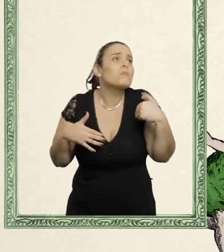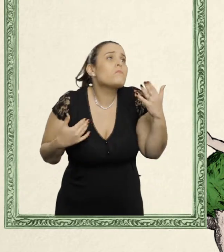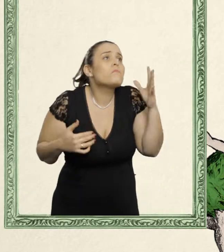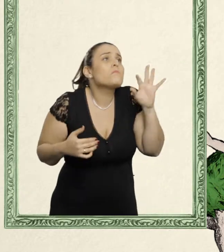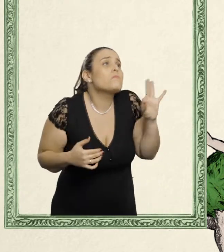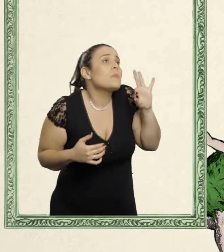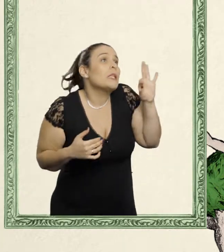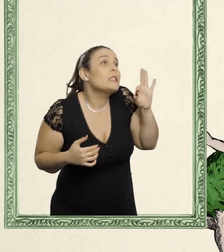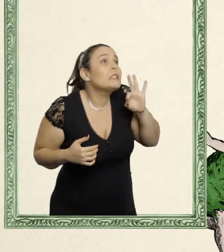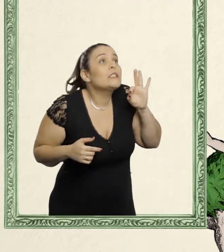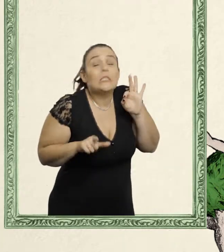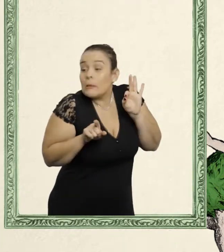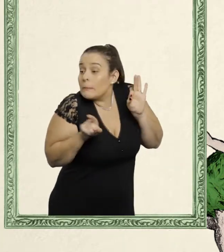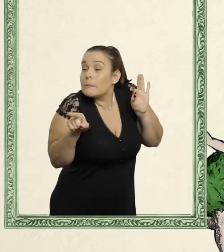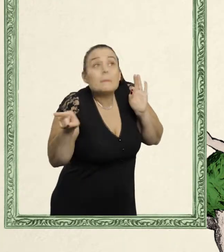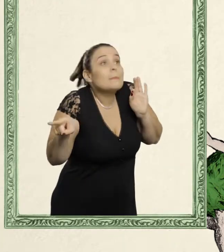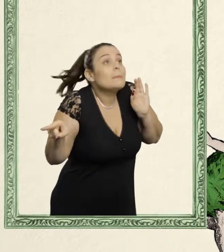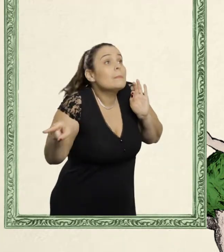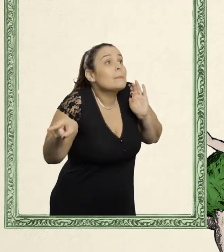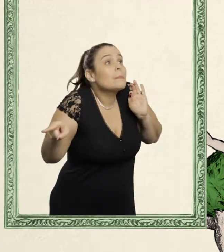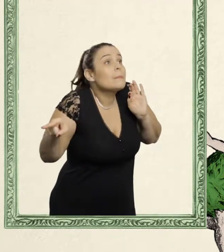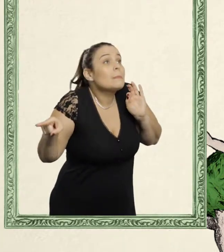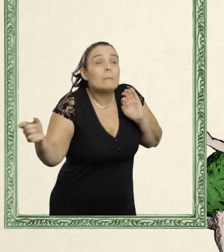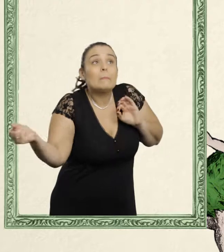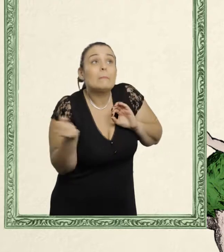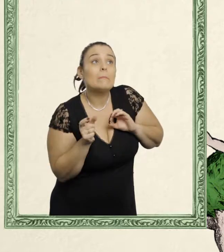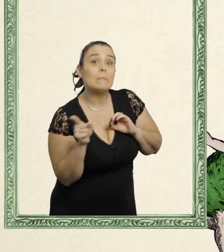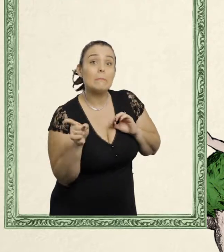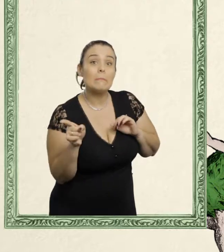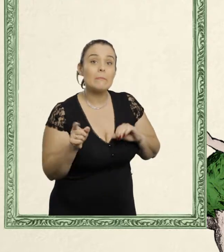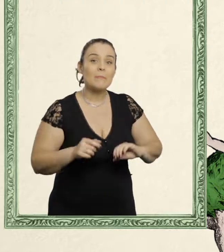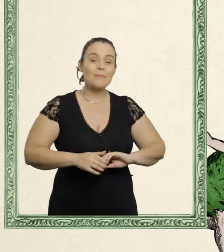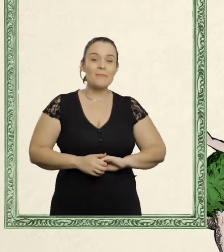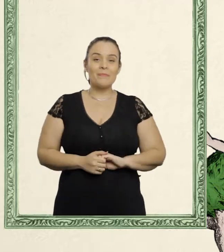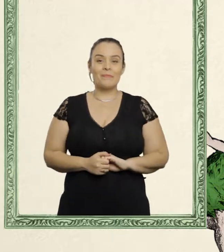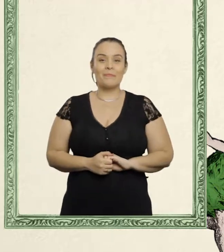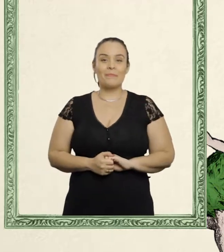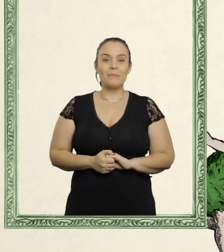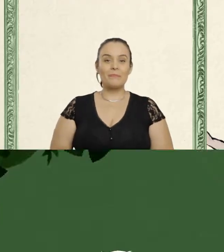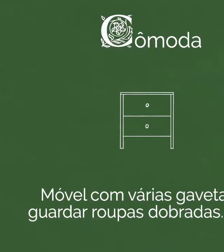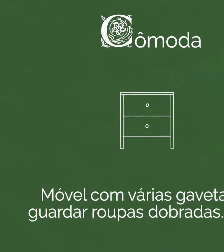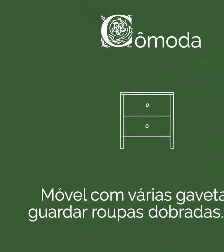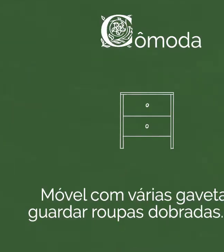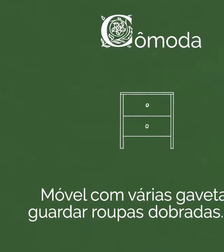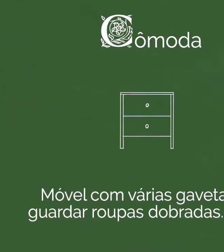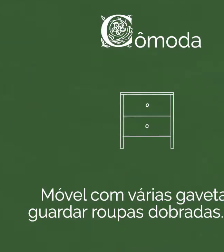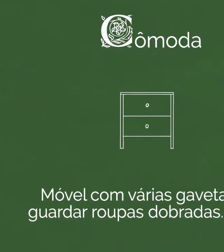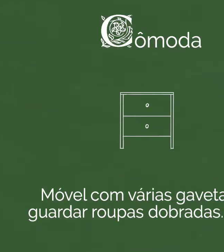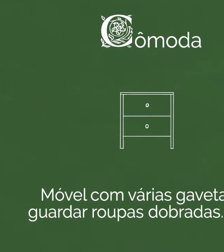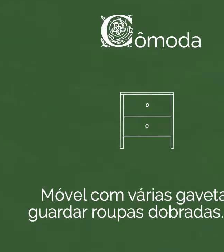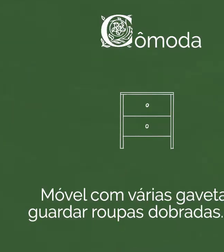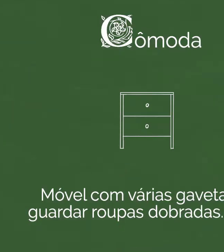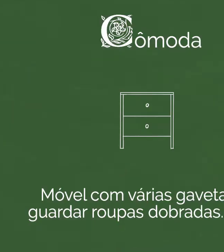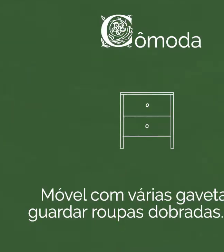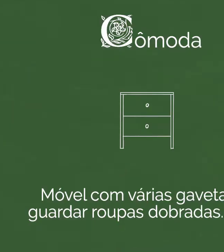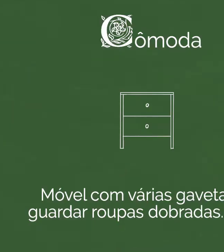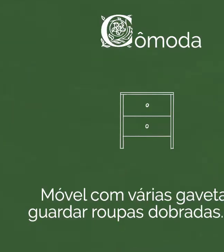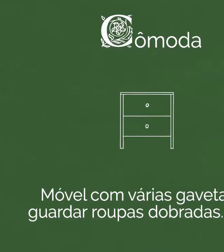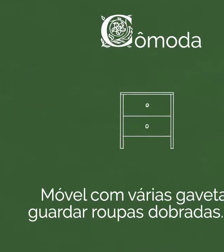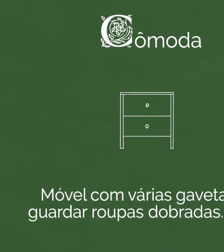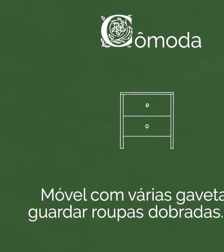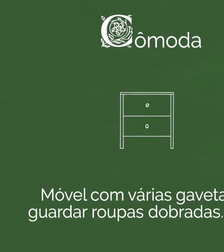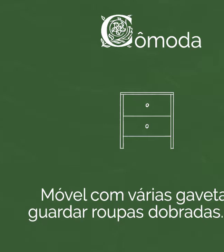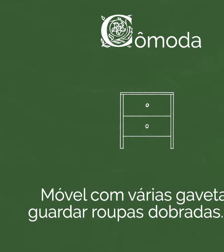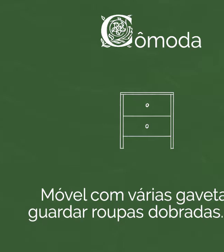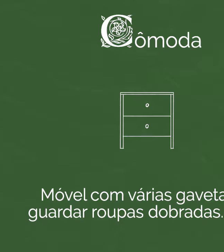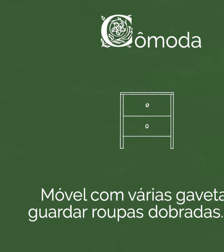dele. Sininho contou para Peter que a sombra estava na gaveta da cômoda. Cômoda. Móvel com várias